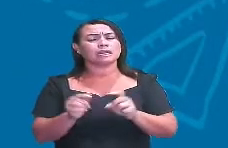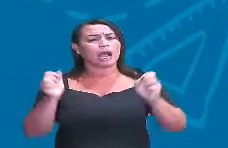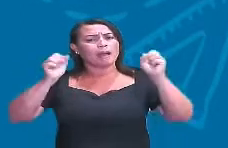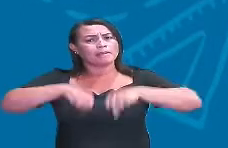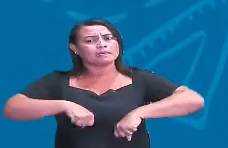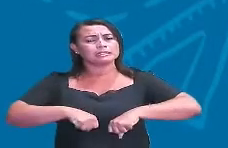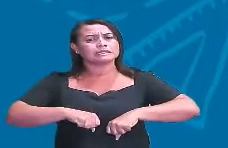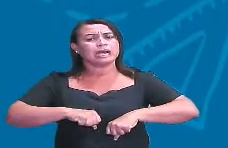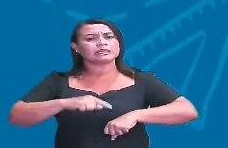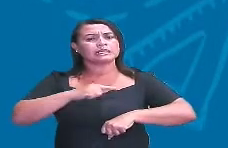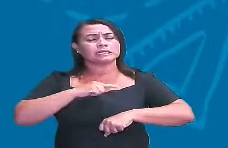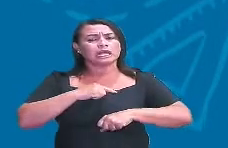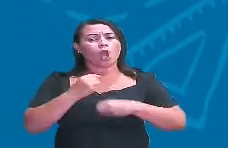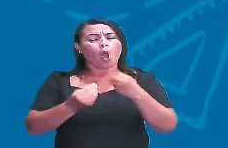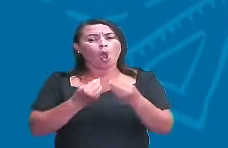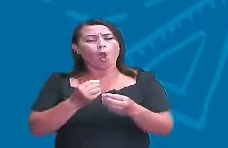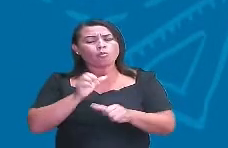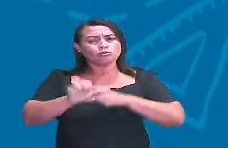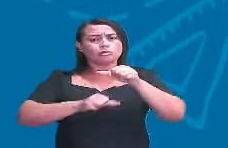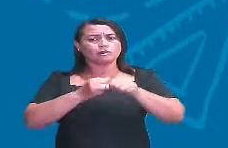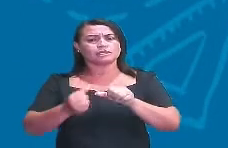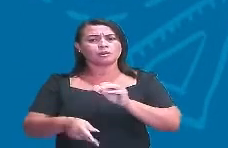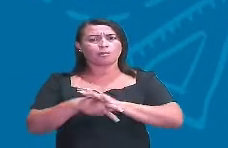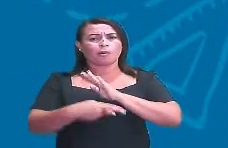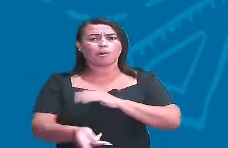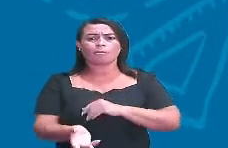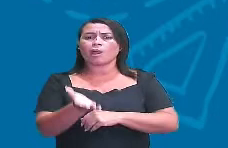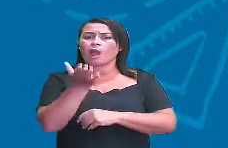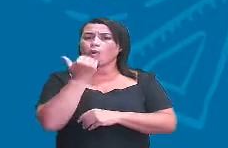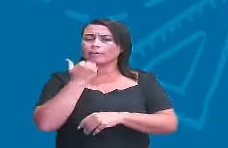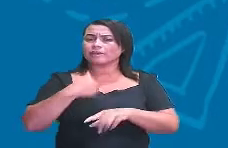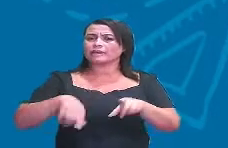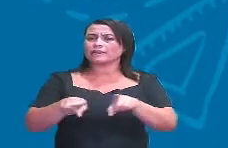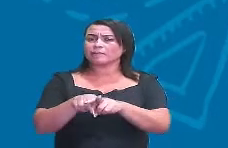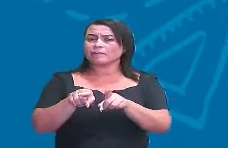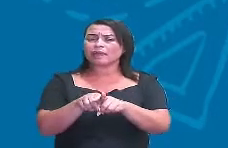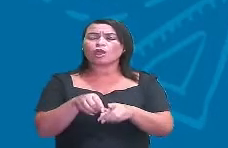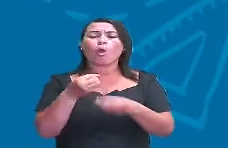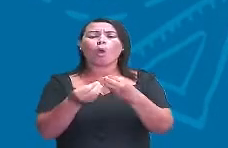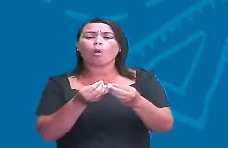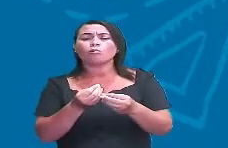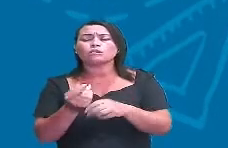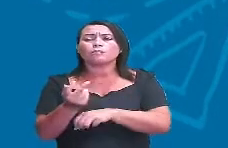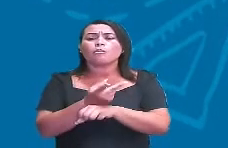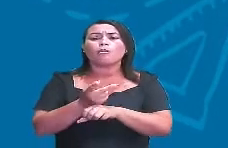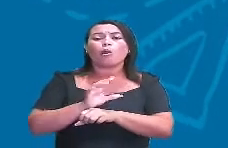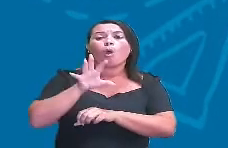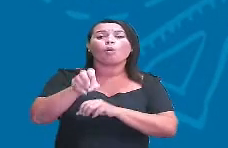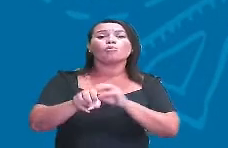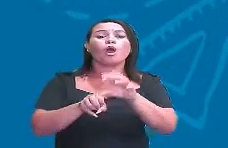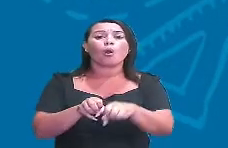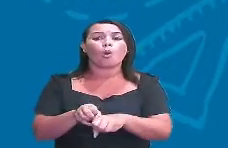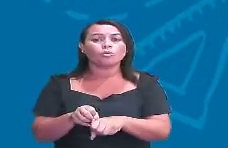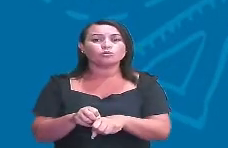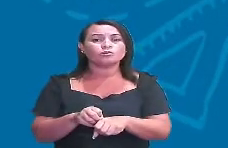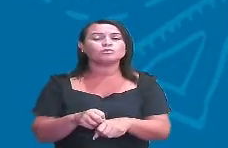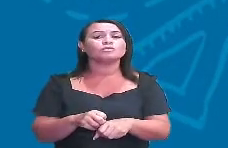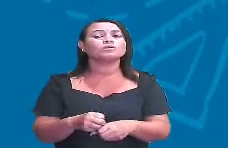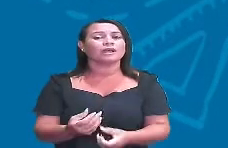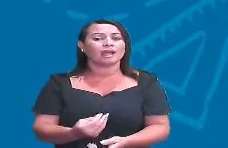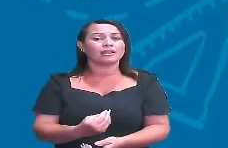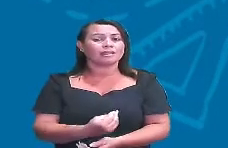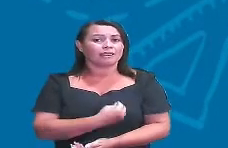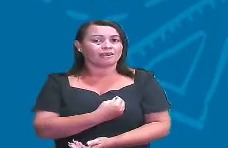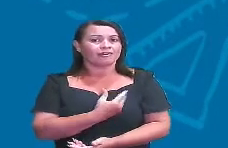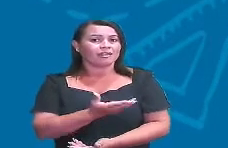capacidade de produzir o seu próprio alimento ou através da capacidade de predar um outro organismo e então obter